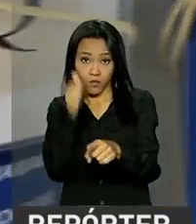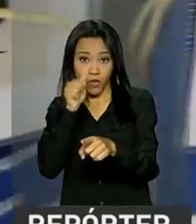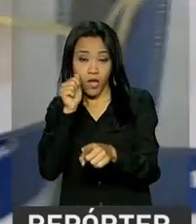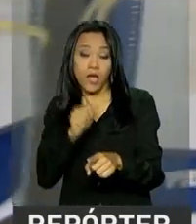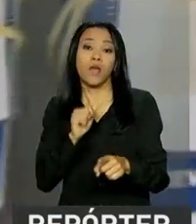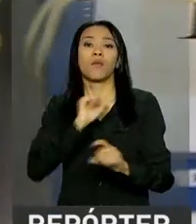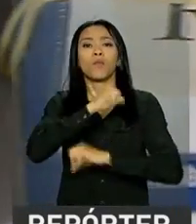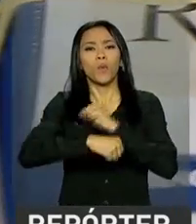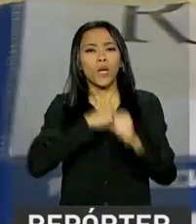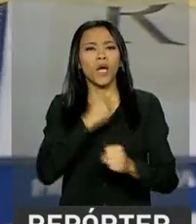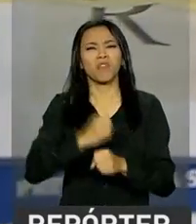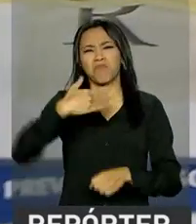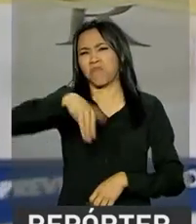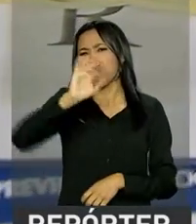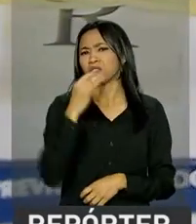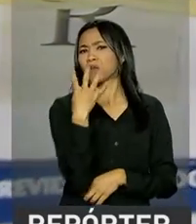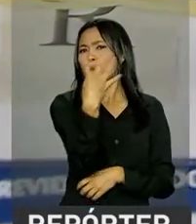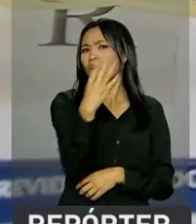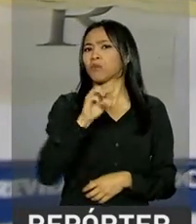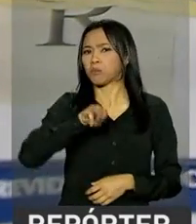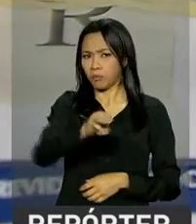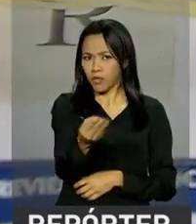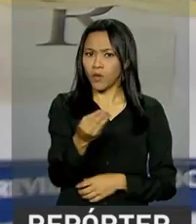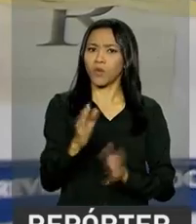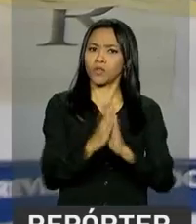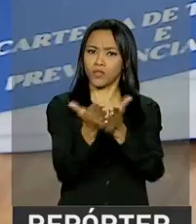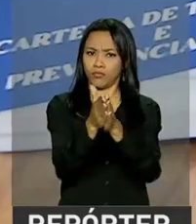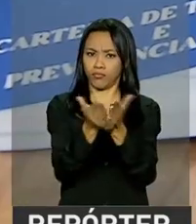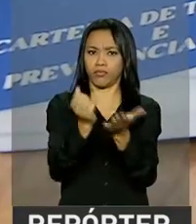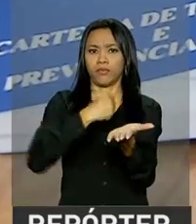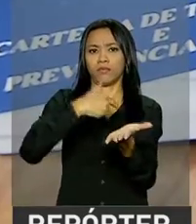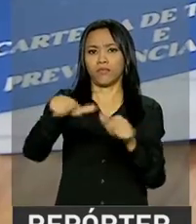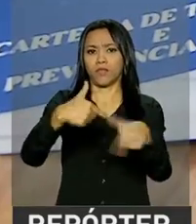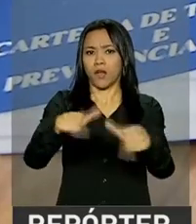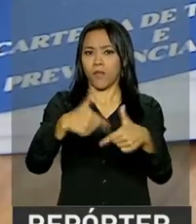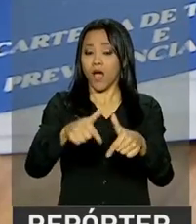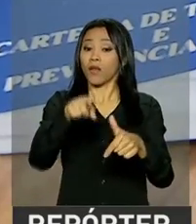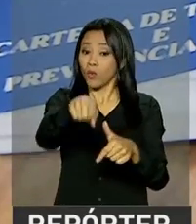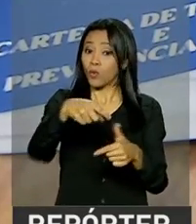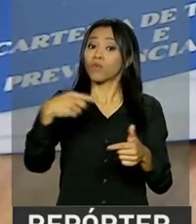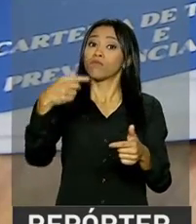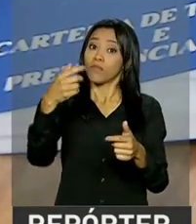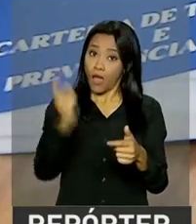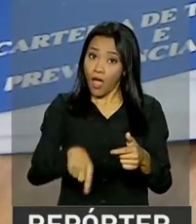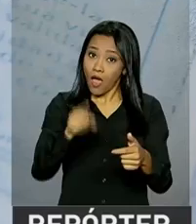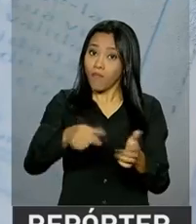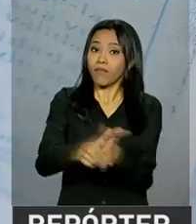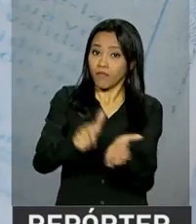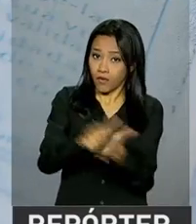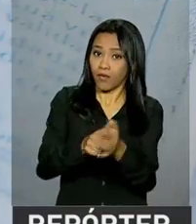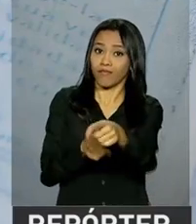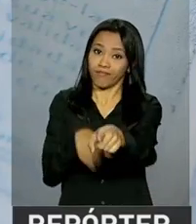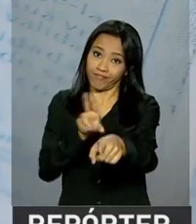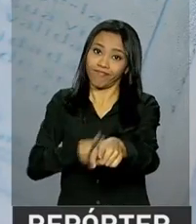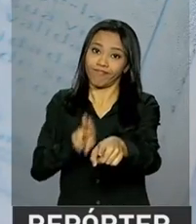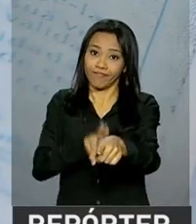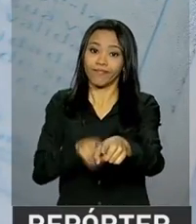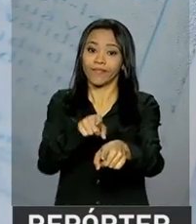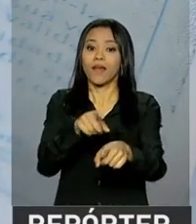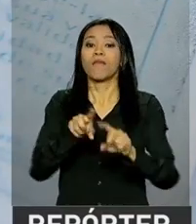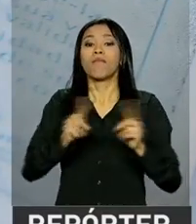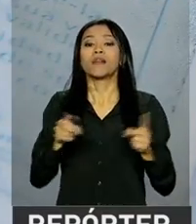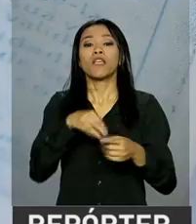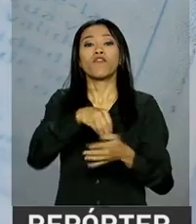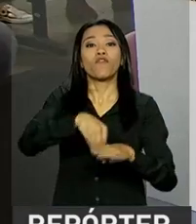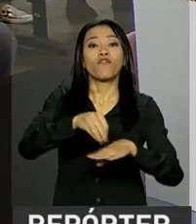emitidas no Brasil mais de 4 milhões de carteira de trabalho o documento continua sendo de papel mas as informações